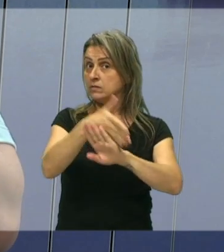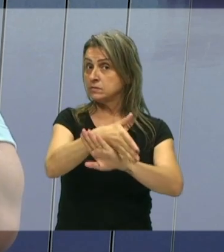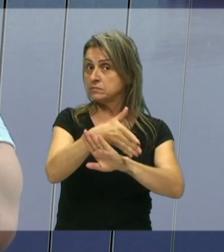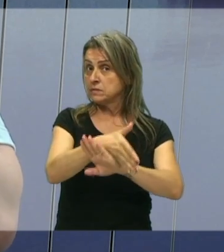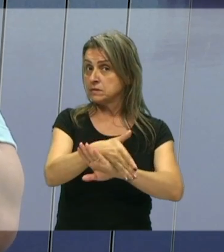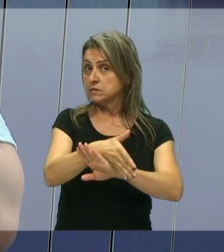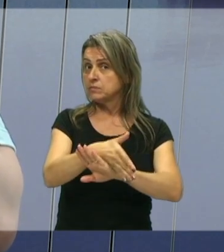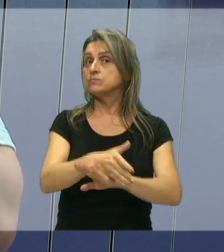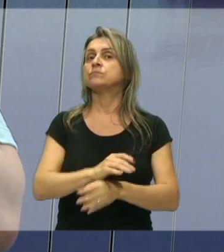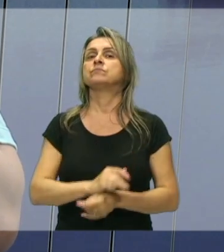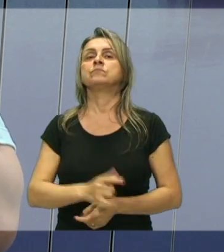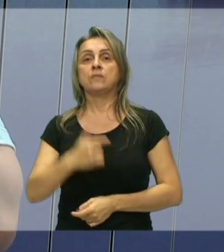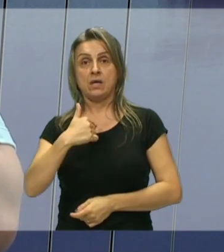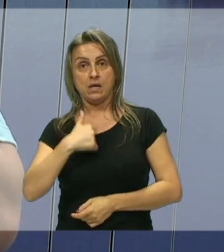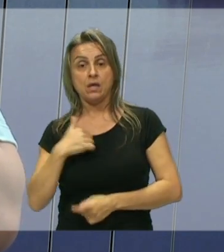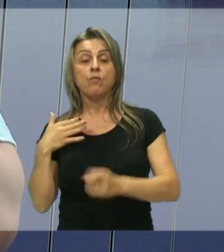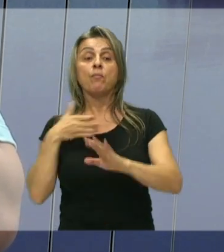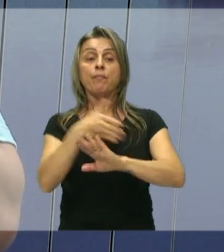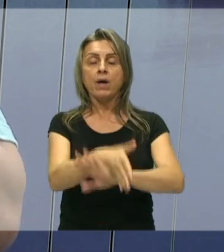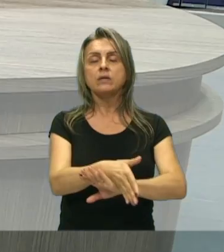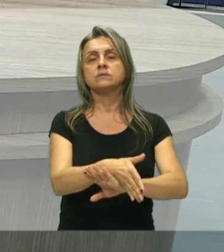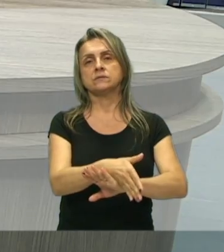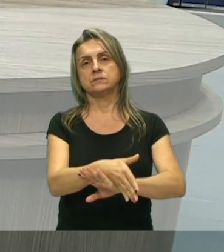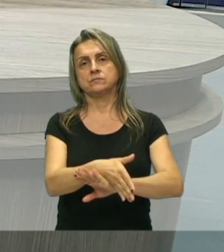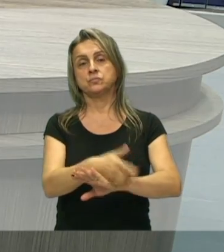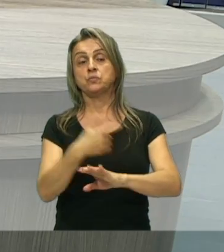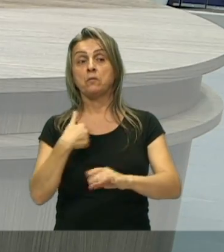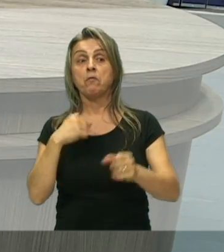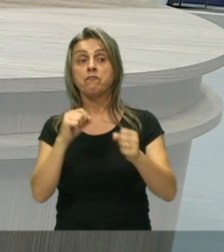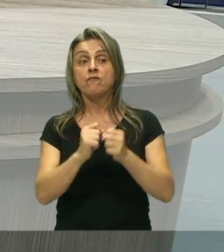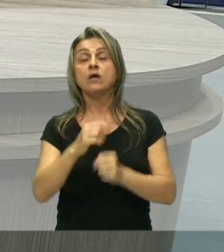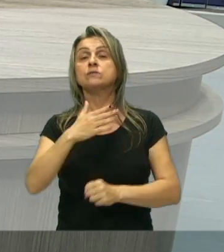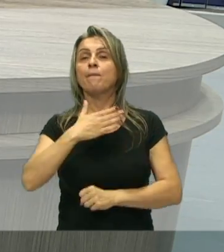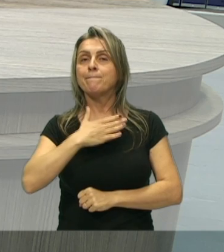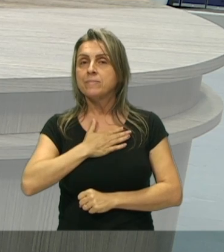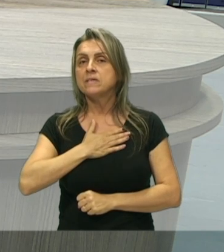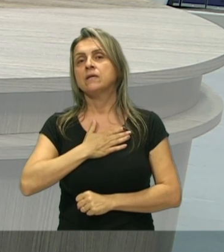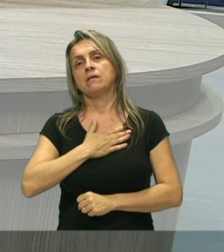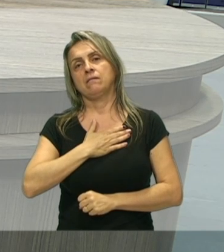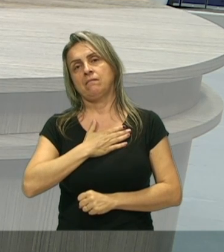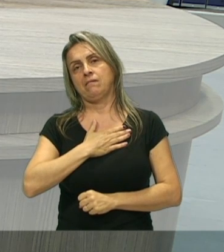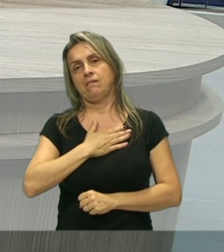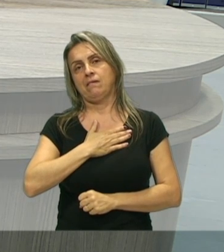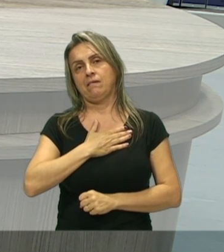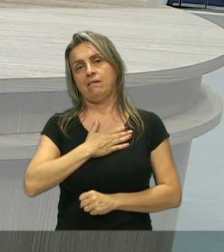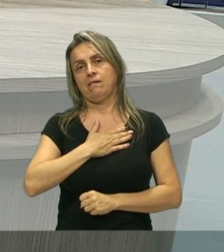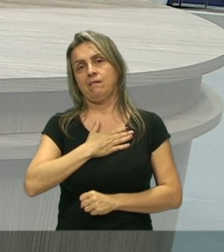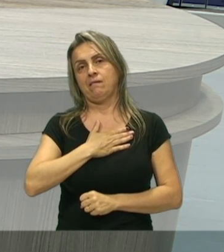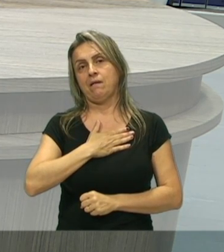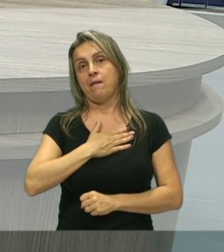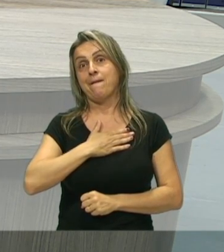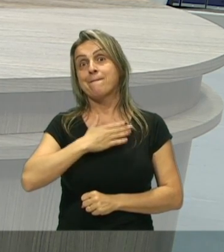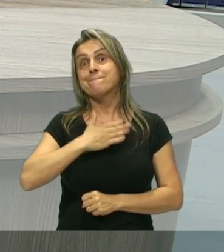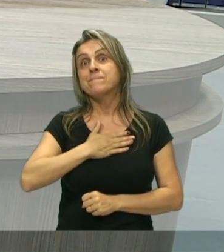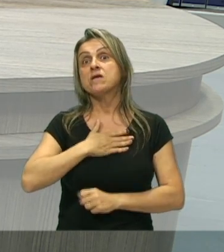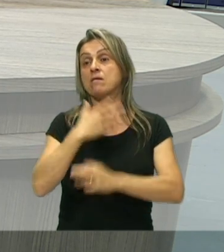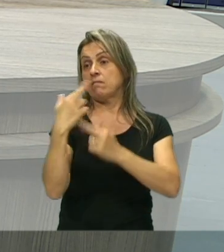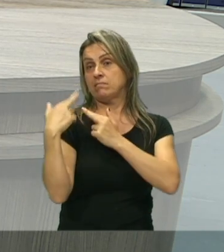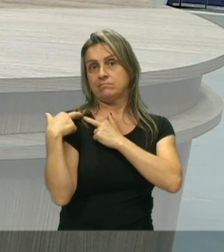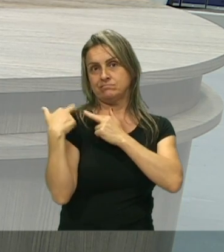eu participo do processo, eu participo fazendo a minha parte, como eu também fiscalizo o